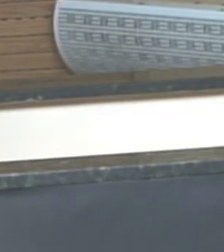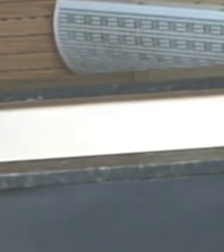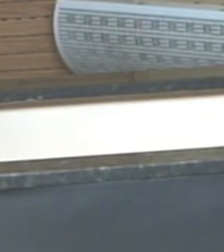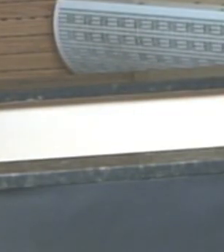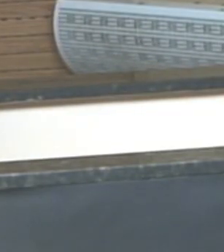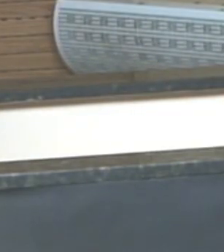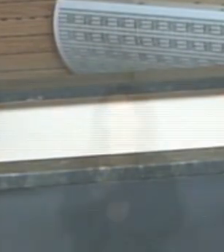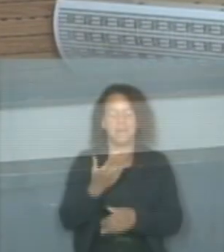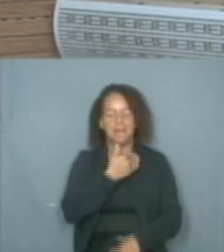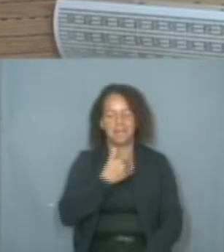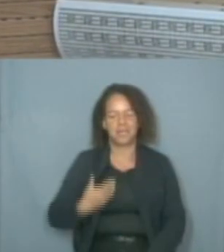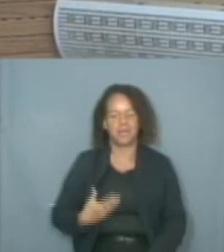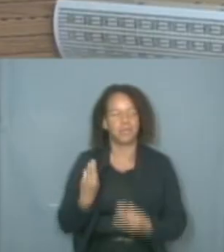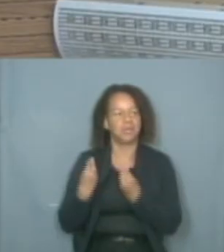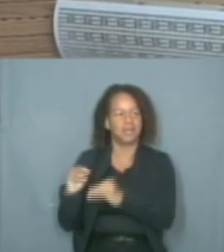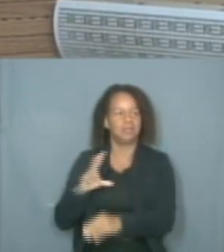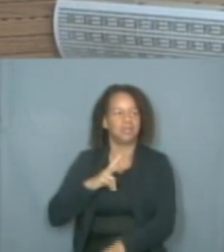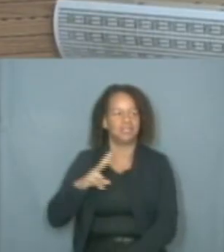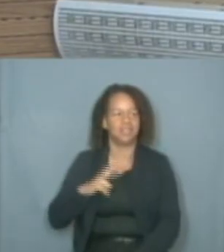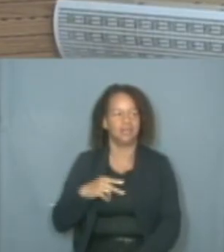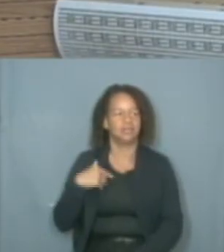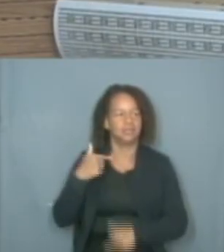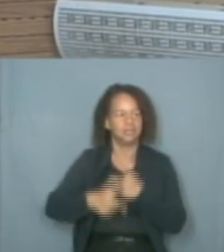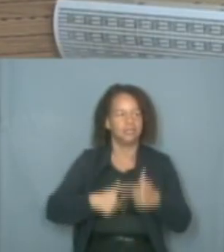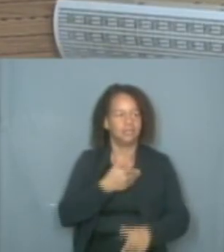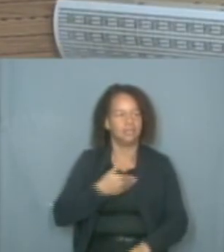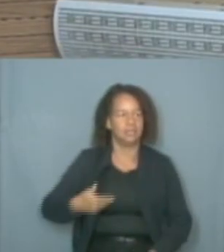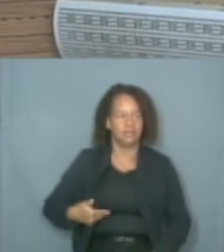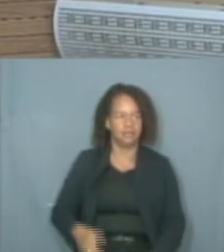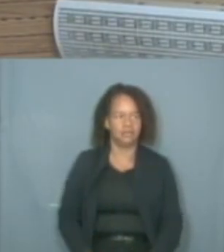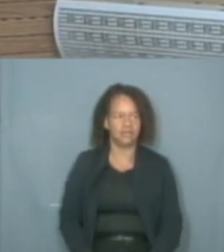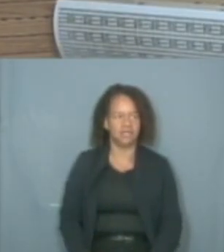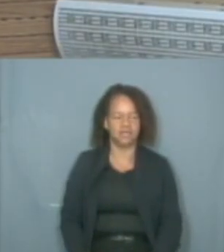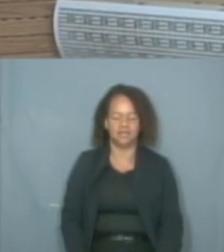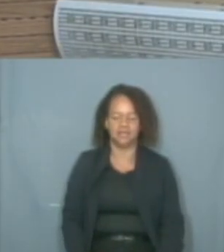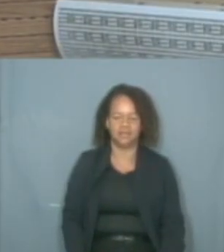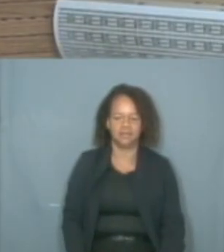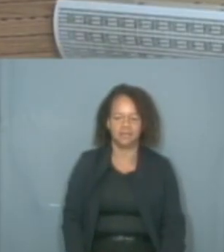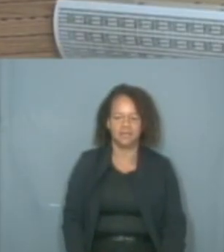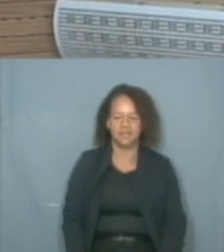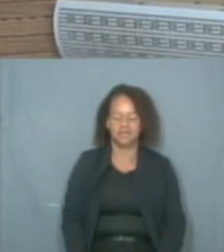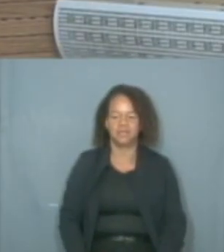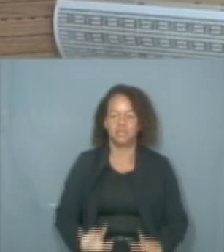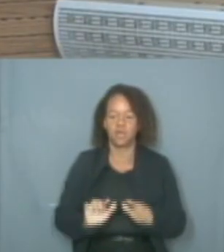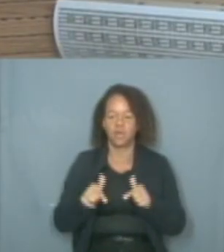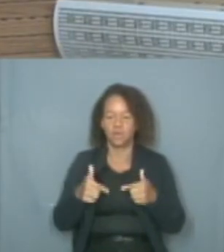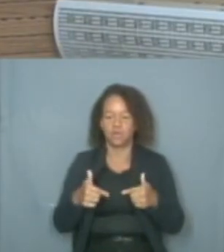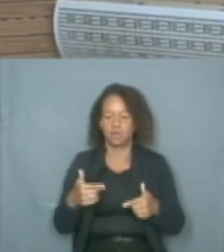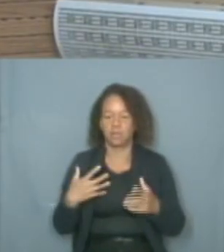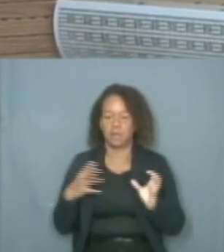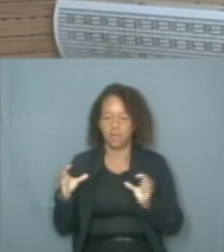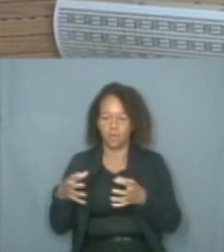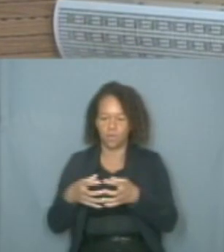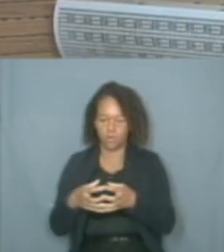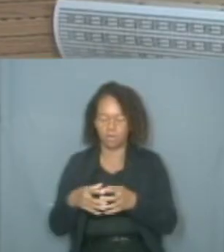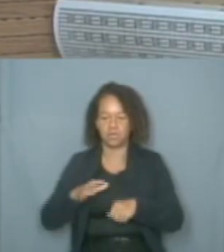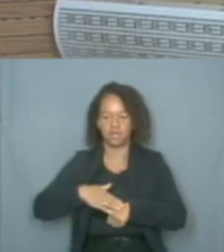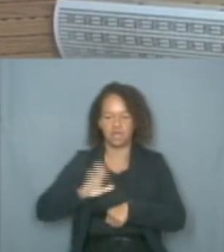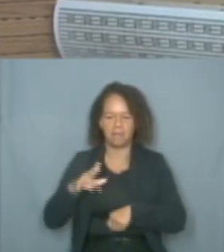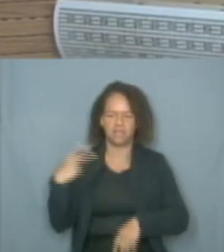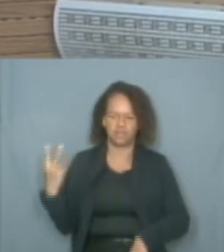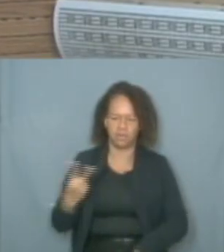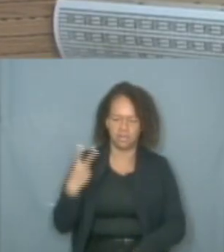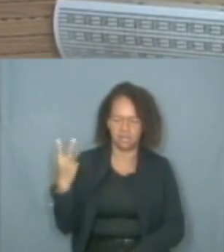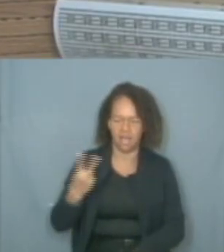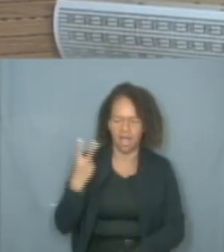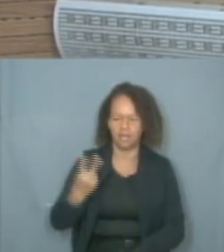e jogar em entidade privada. Sou servidora pública. Luto para que a minha categoria seja mais